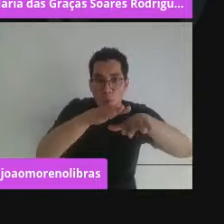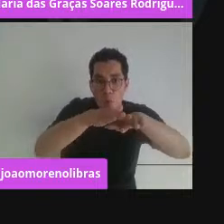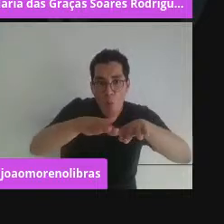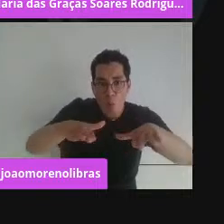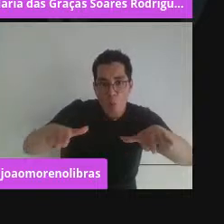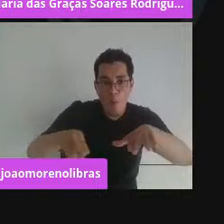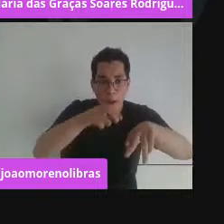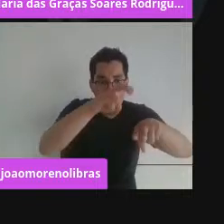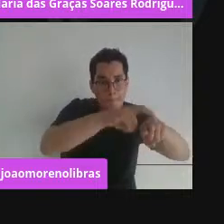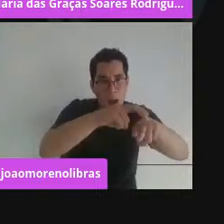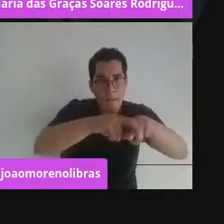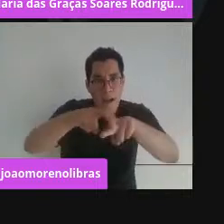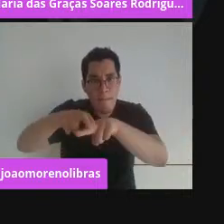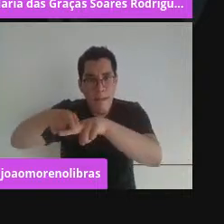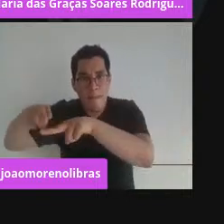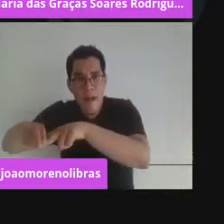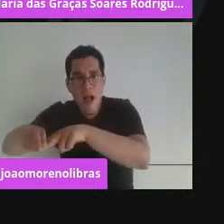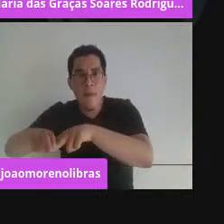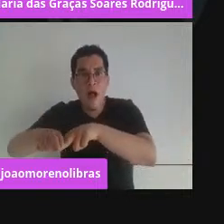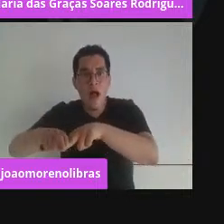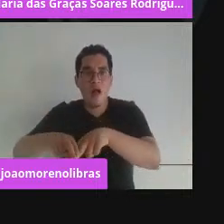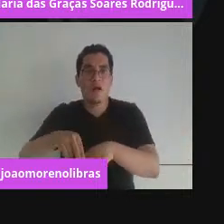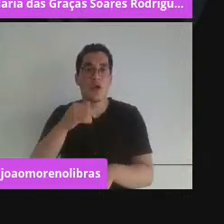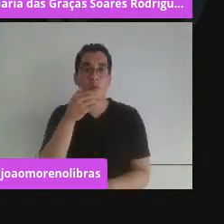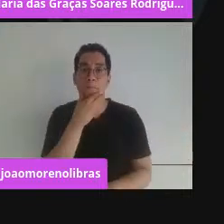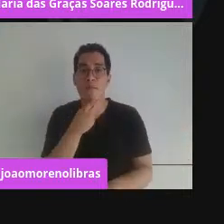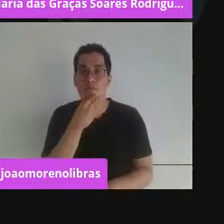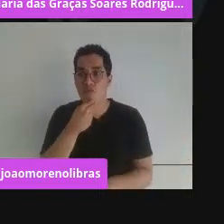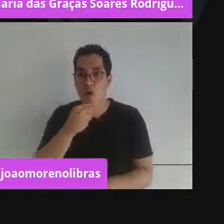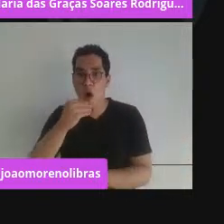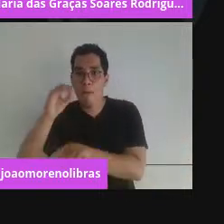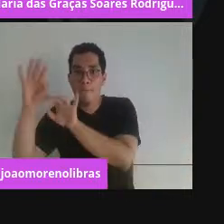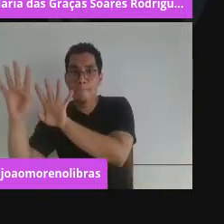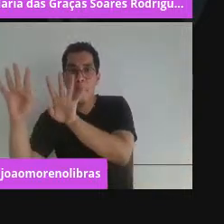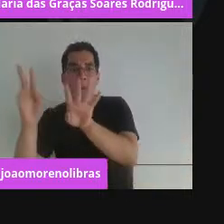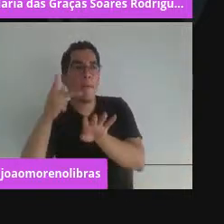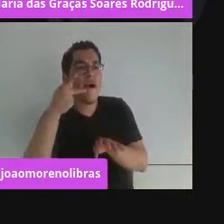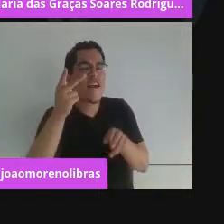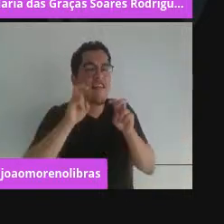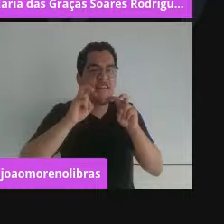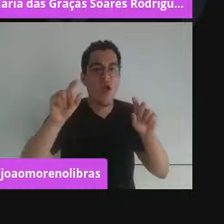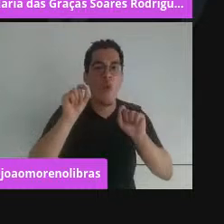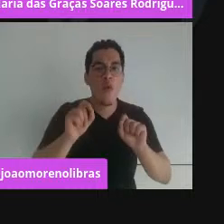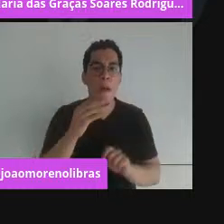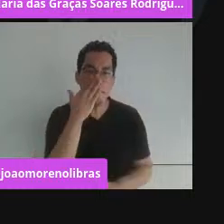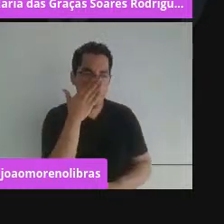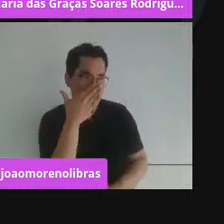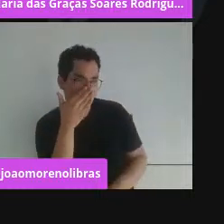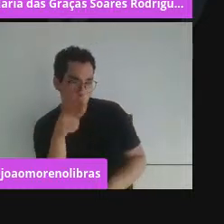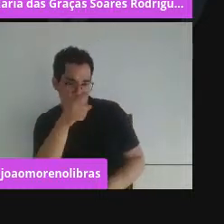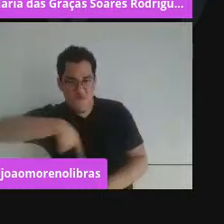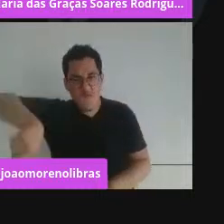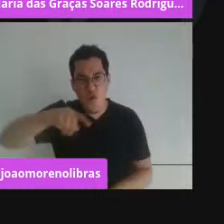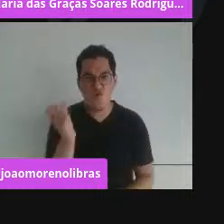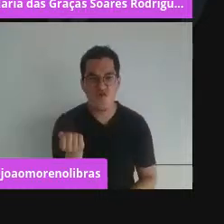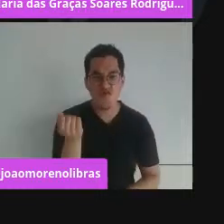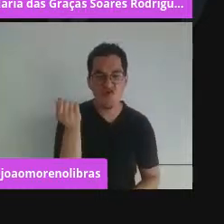Chamaram a gente de puta, de aberração, que o sistema ia piorar para nós. Ficamos mais de